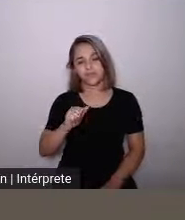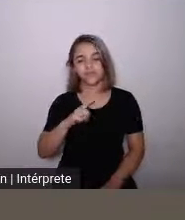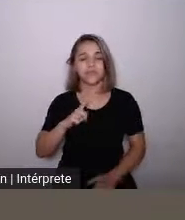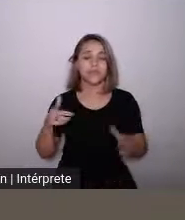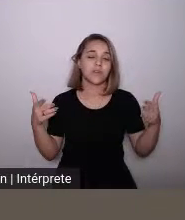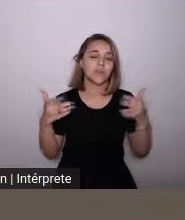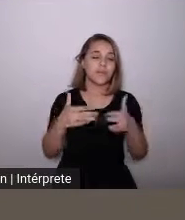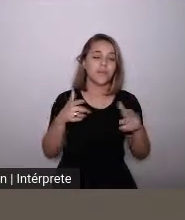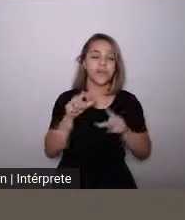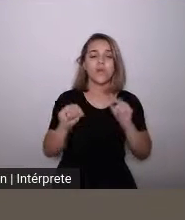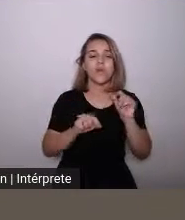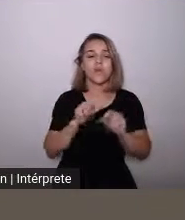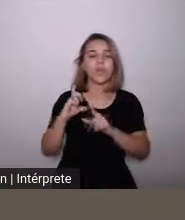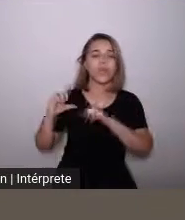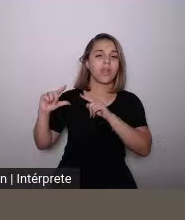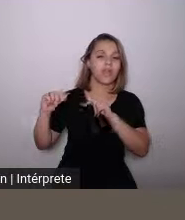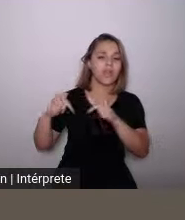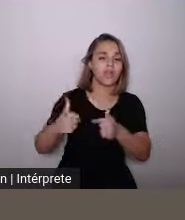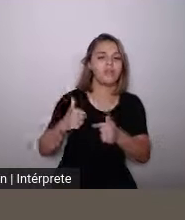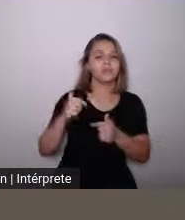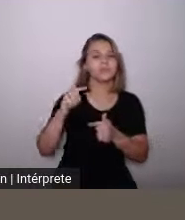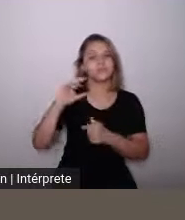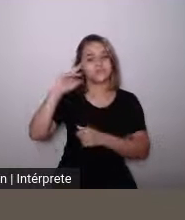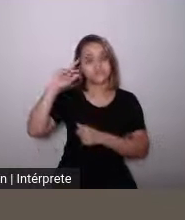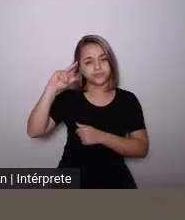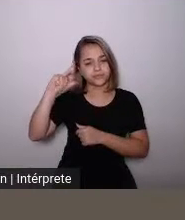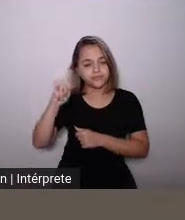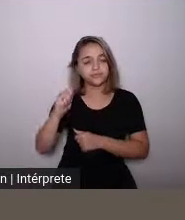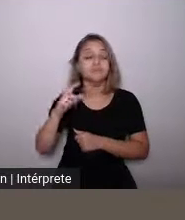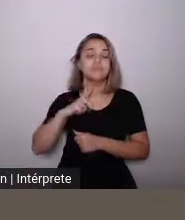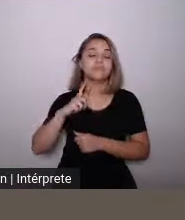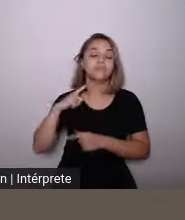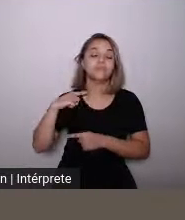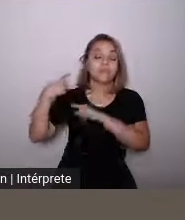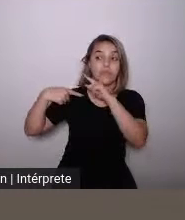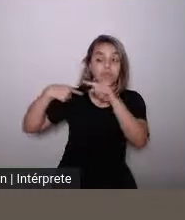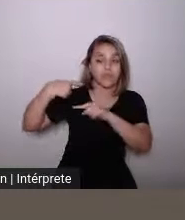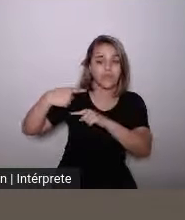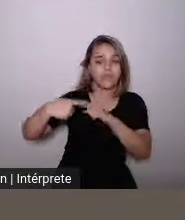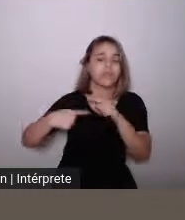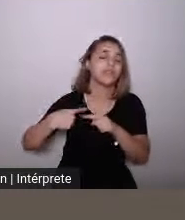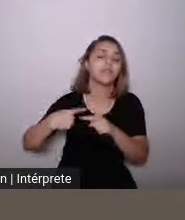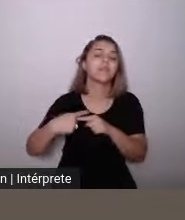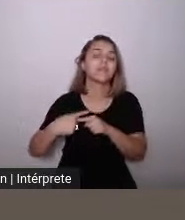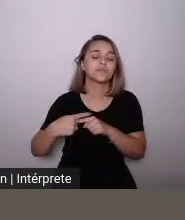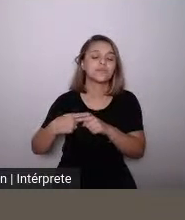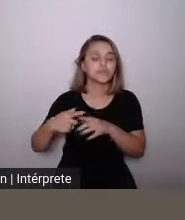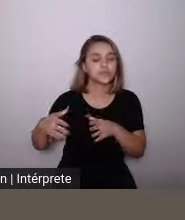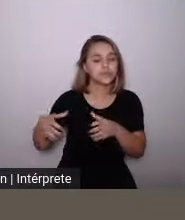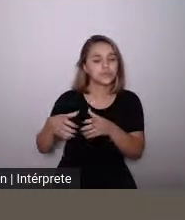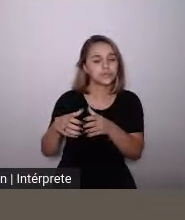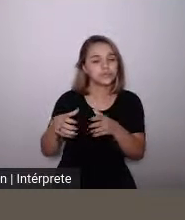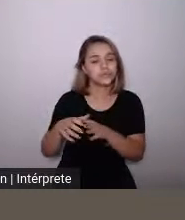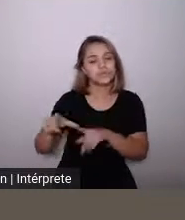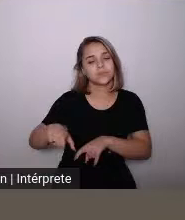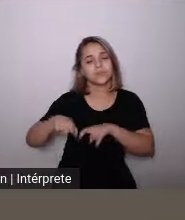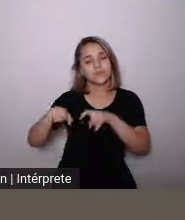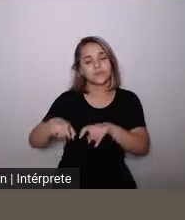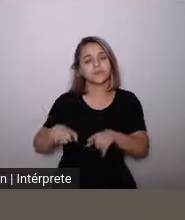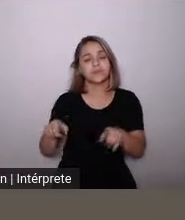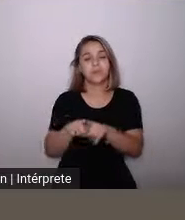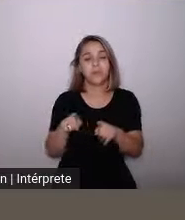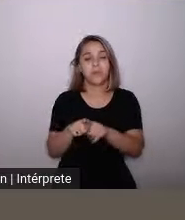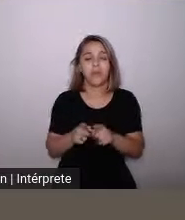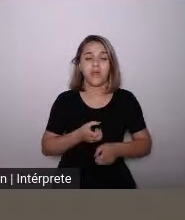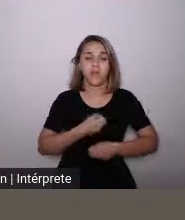associado a tradições afro-ameríndias, o que interessa é a herança que está na decadência das elites agrárias e sua transmutação poética.